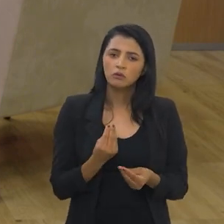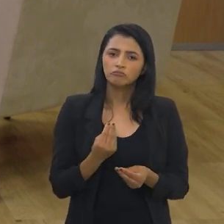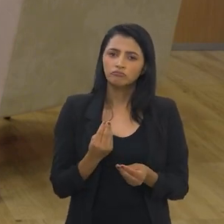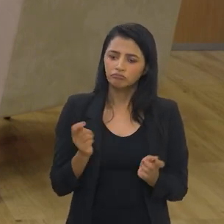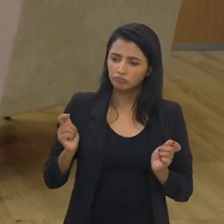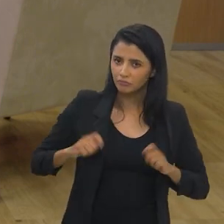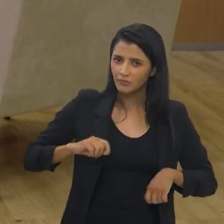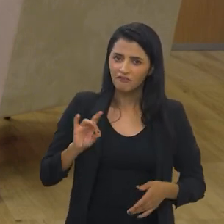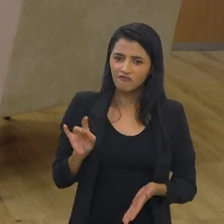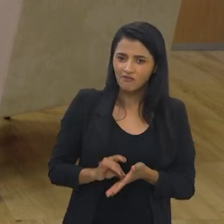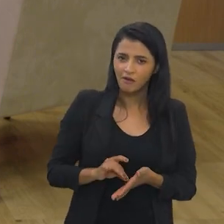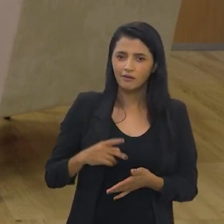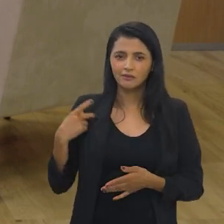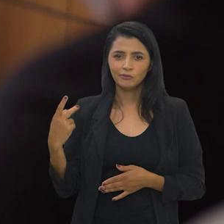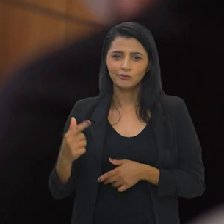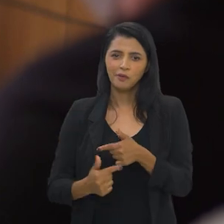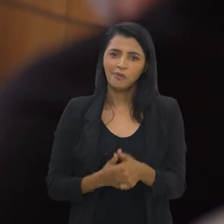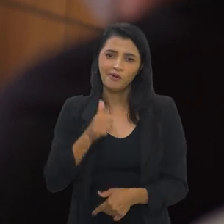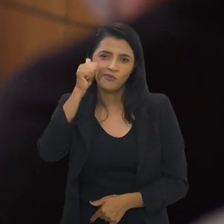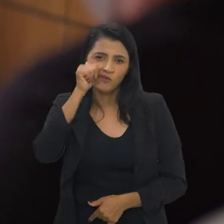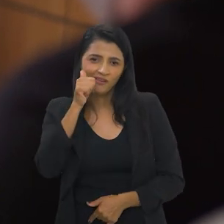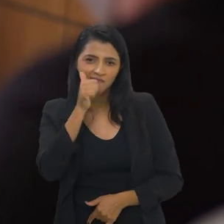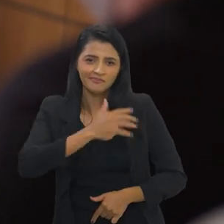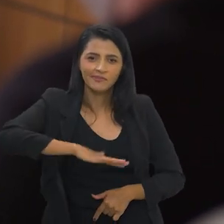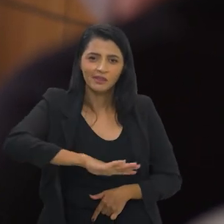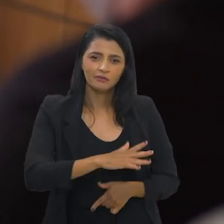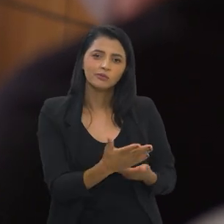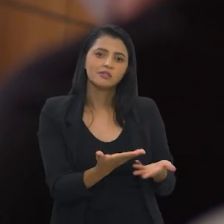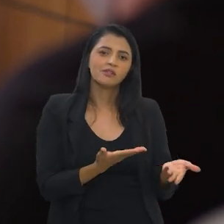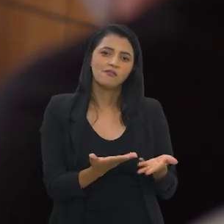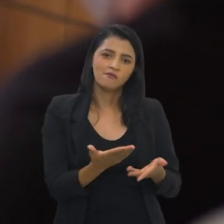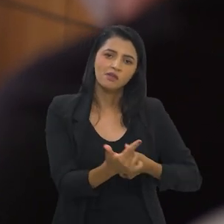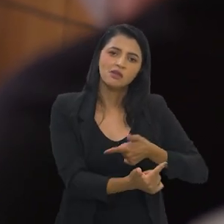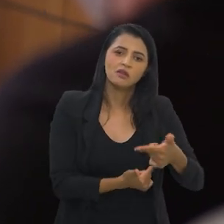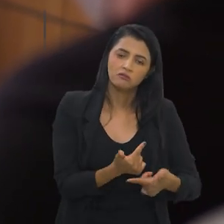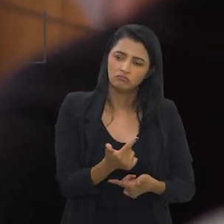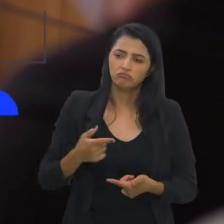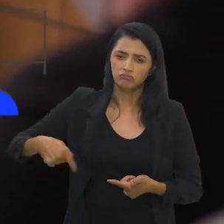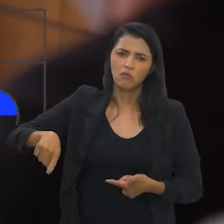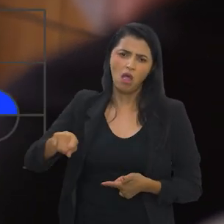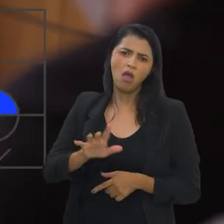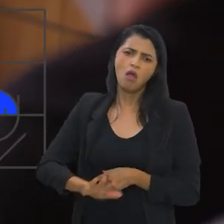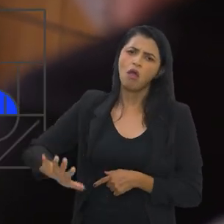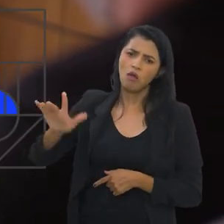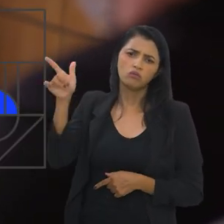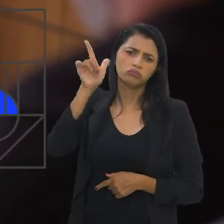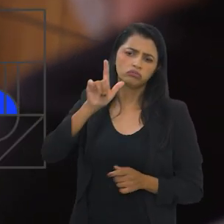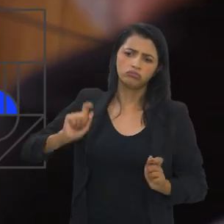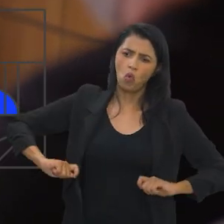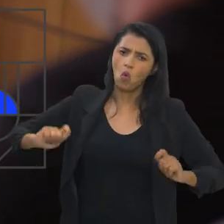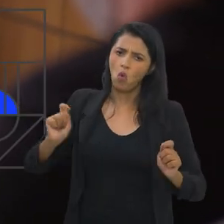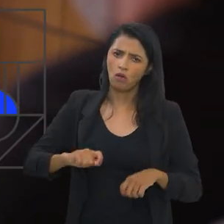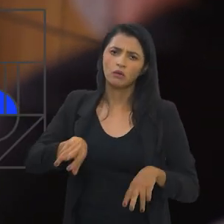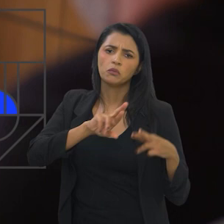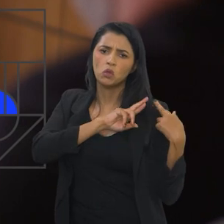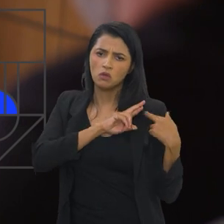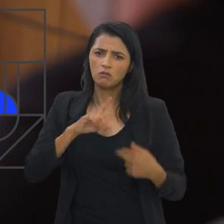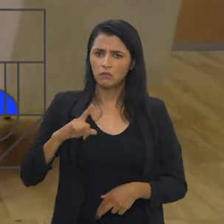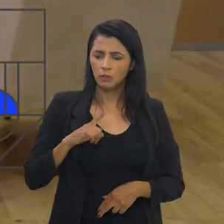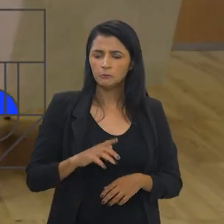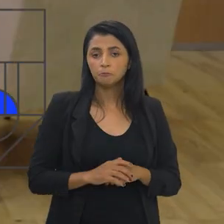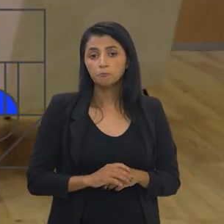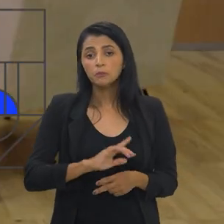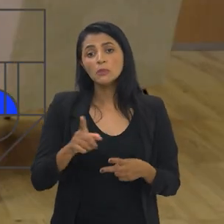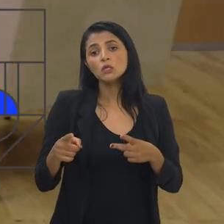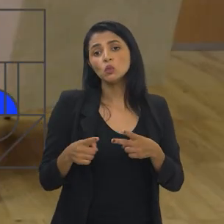ter a eficiência eficácia das mulheres no serviço né porque geralmente elas dão conta né Elas são